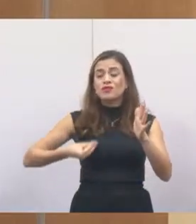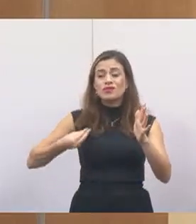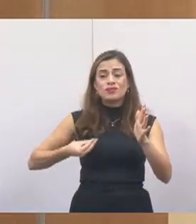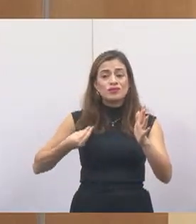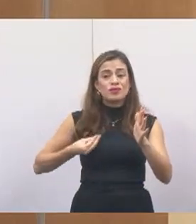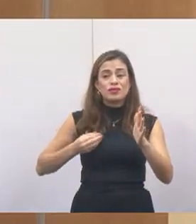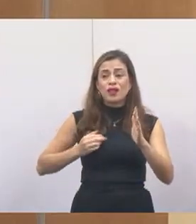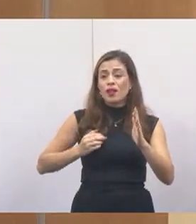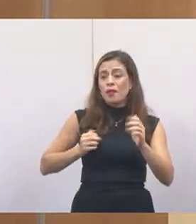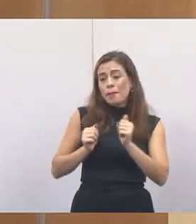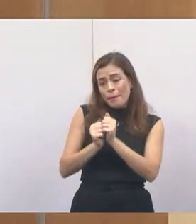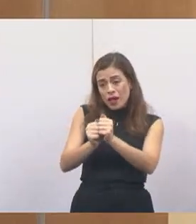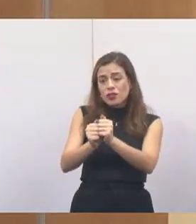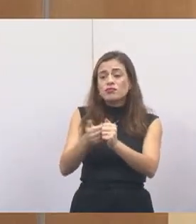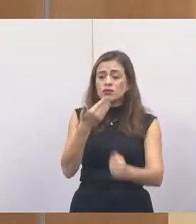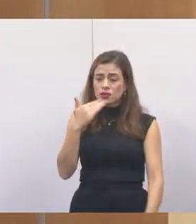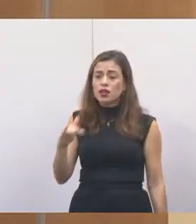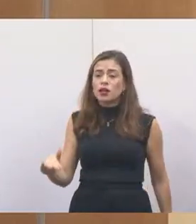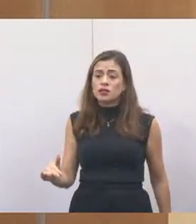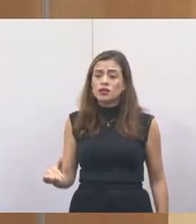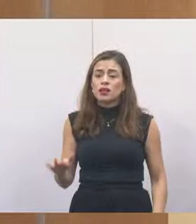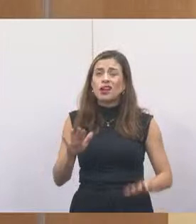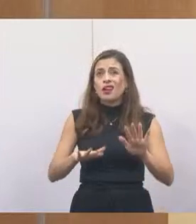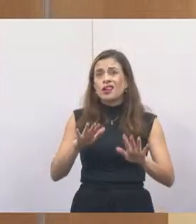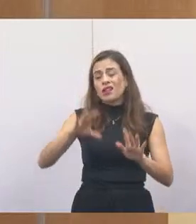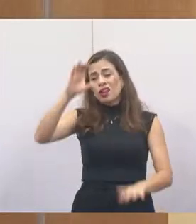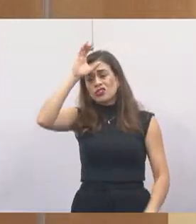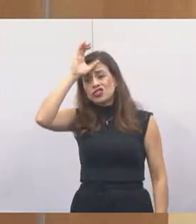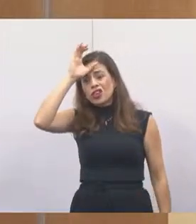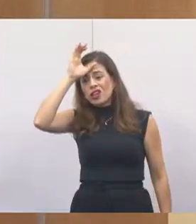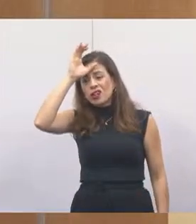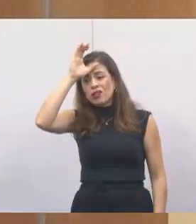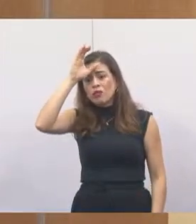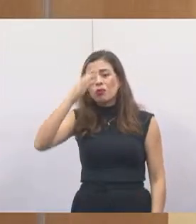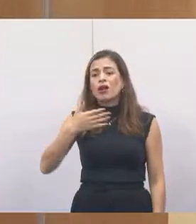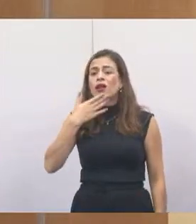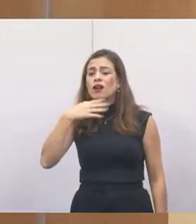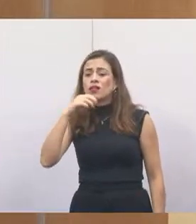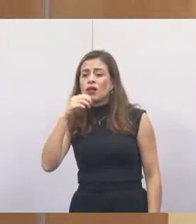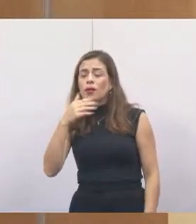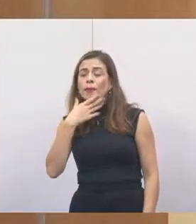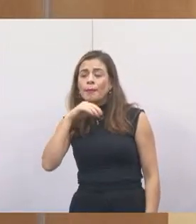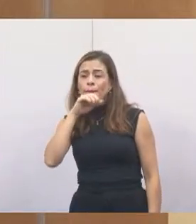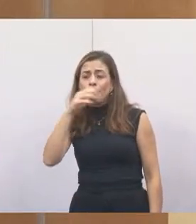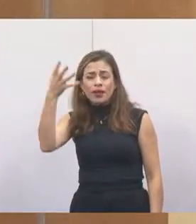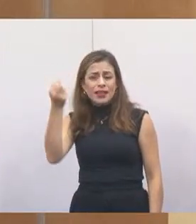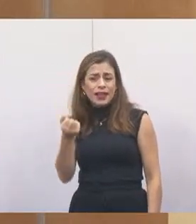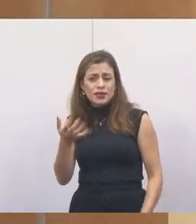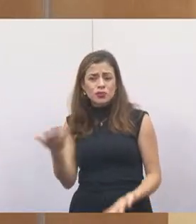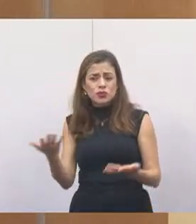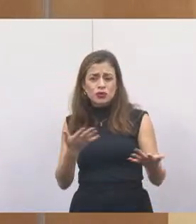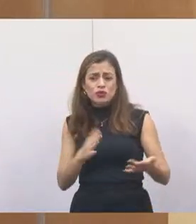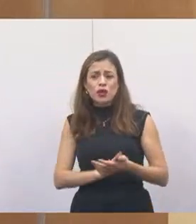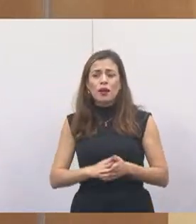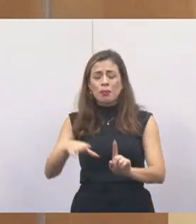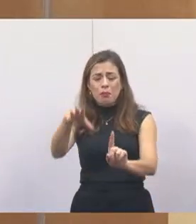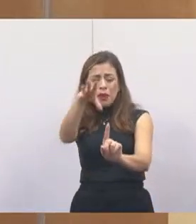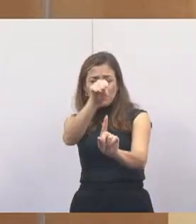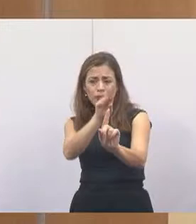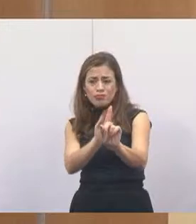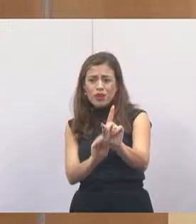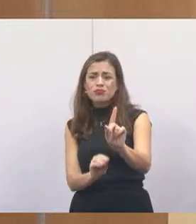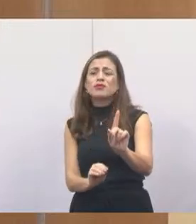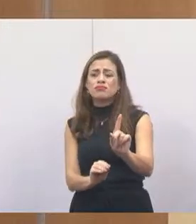no entorno das crianças. Geralmente é um tio, um padrasto, alguma pessoa que abusa sexualmente